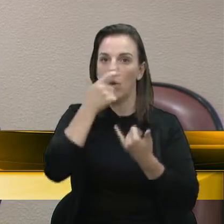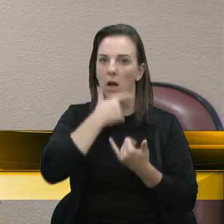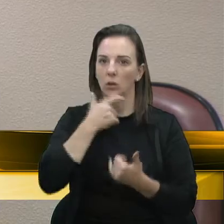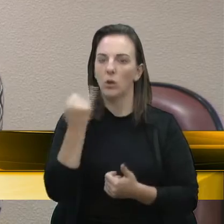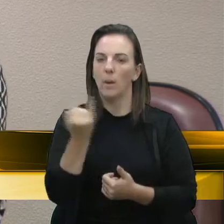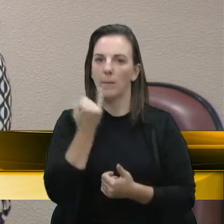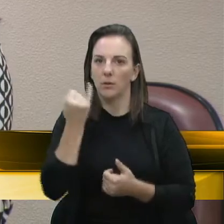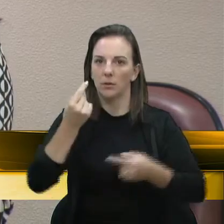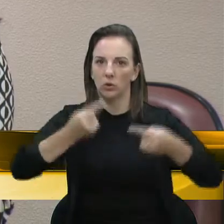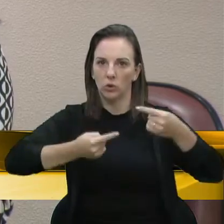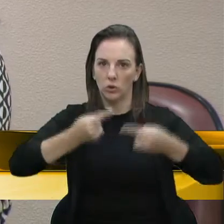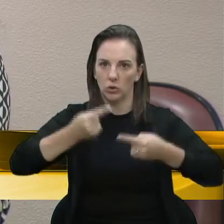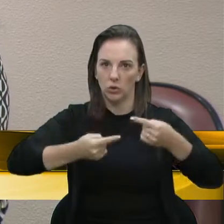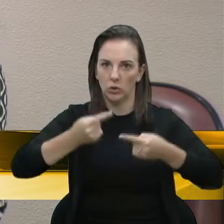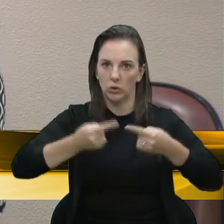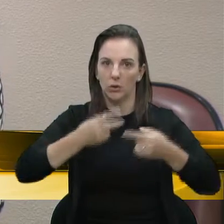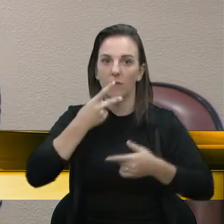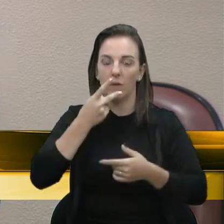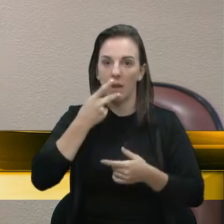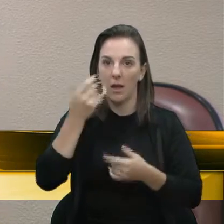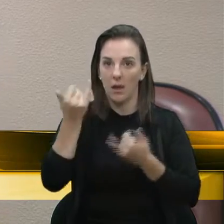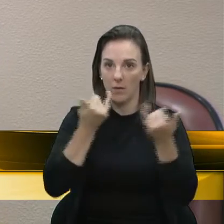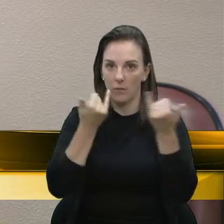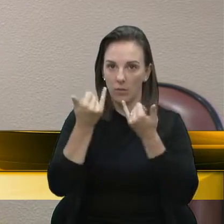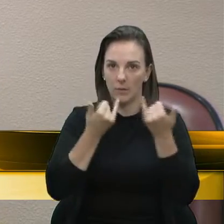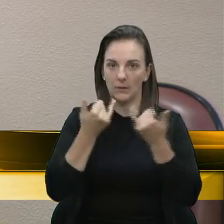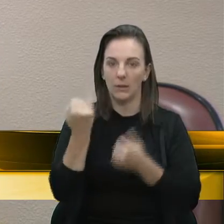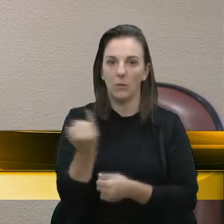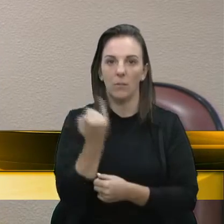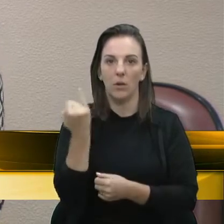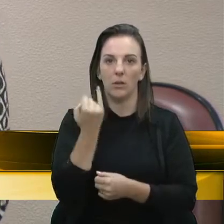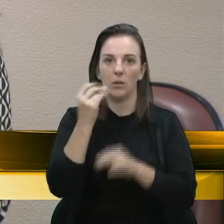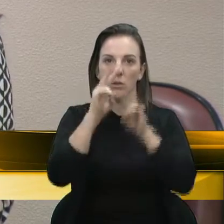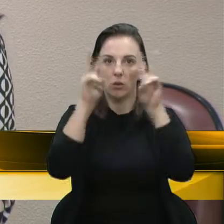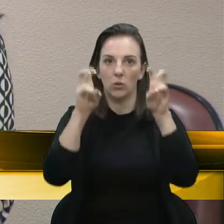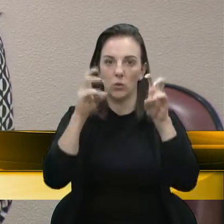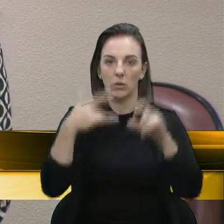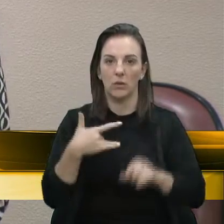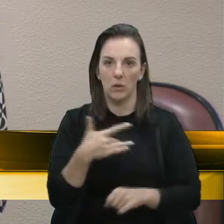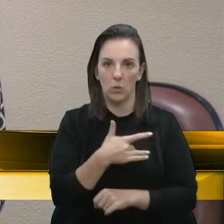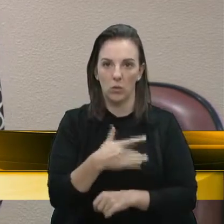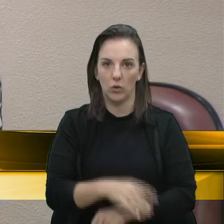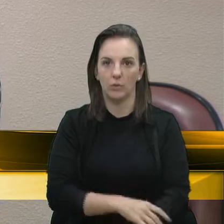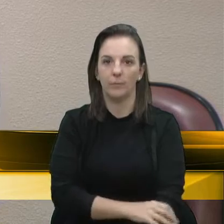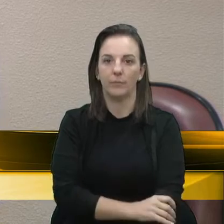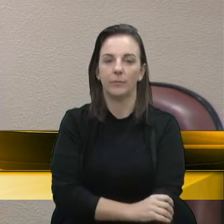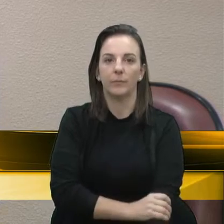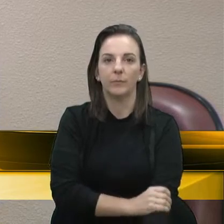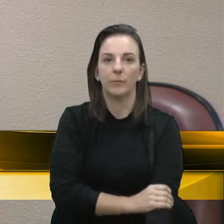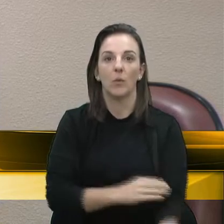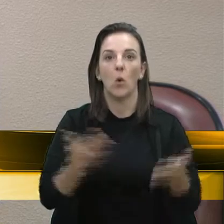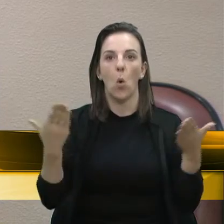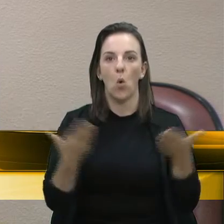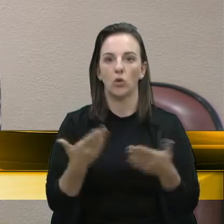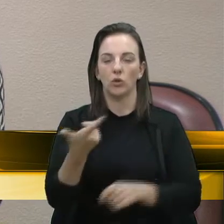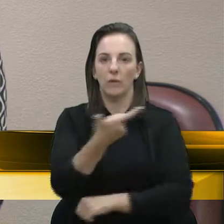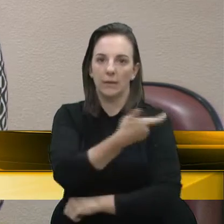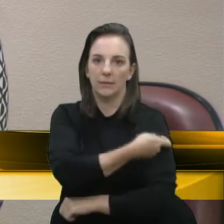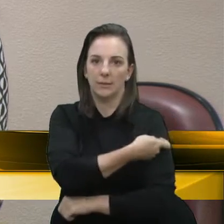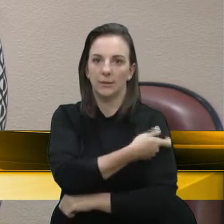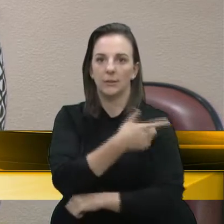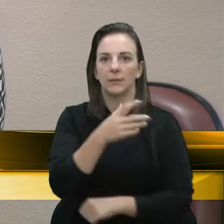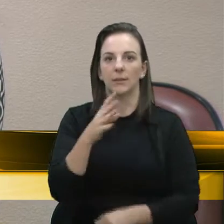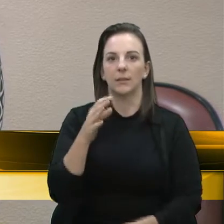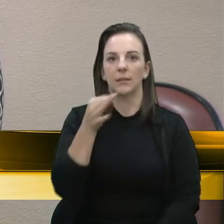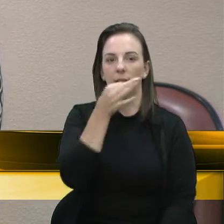Vamos falar, então, sobre informações importantes em relação à saúde. Hoje estão chegando vacinas a Caxias do Sul,